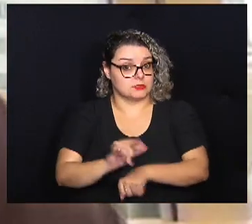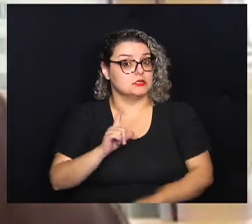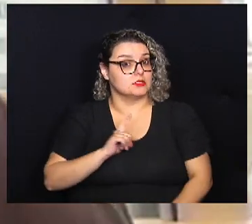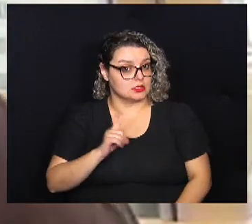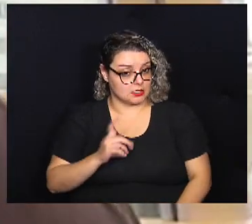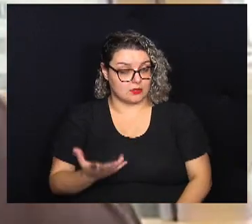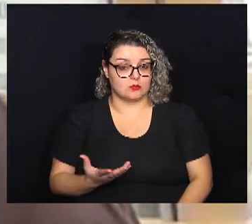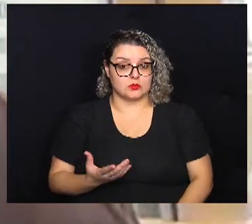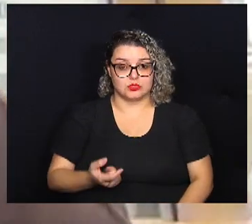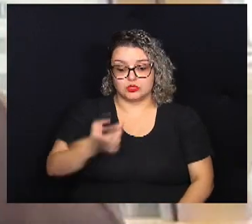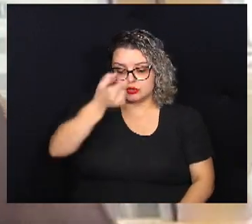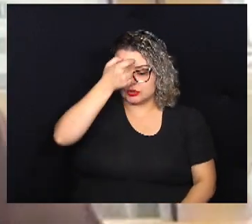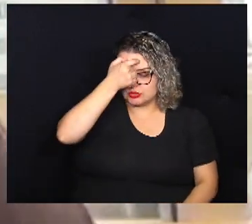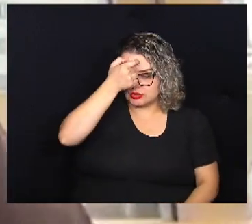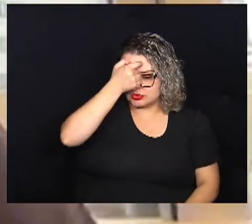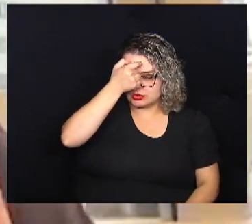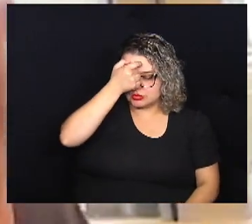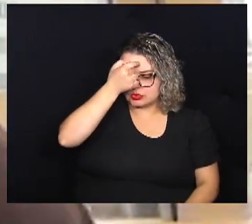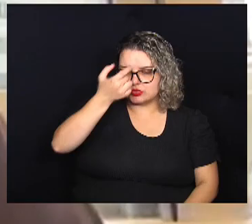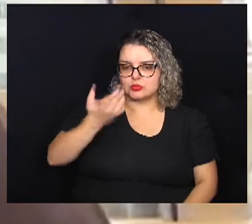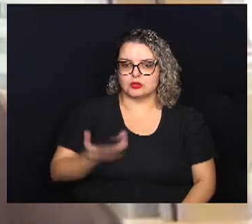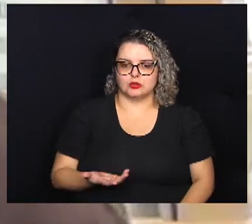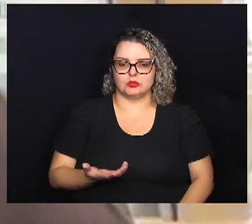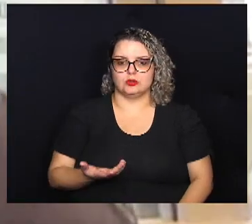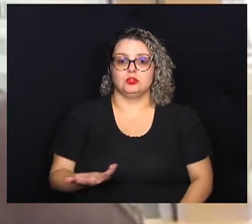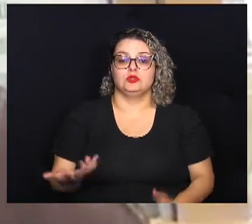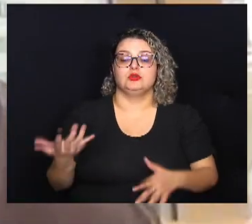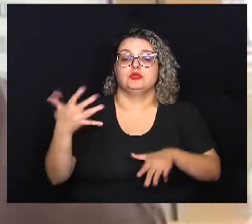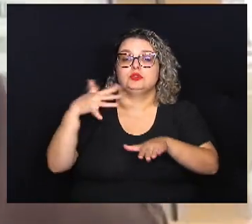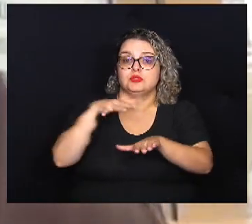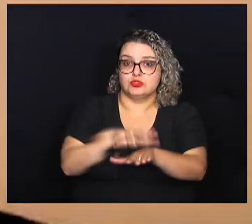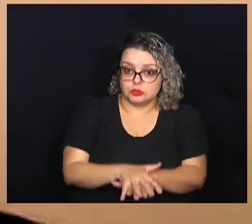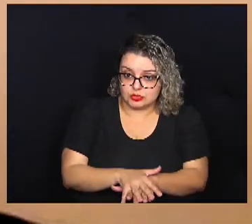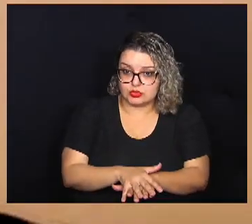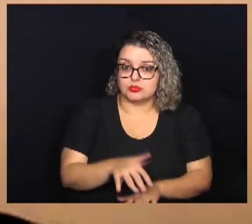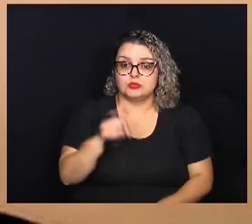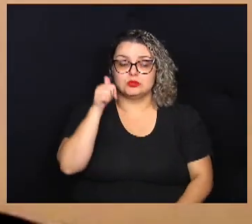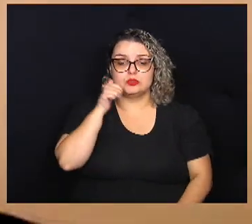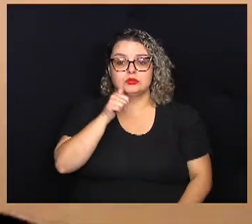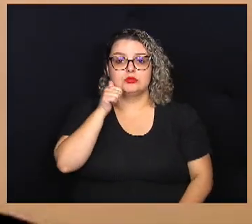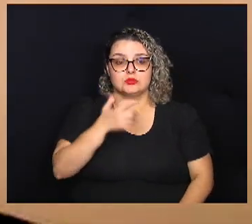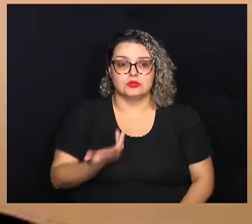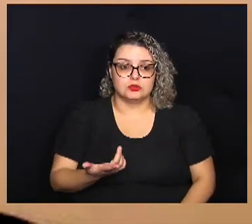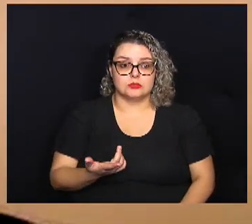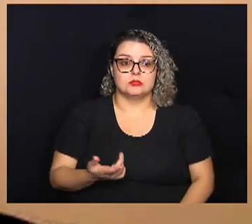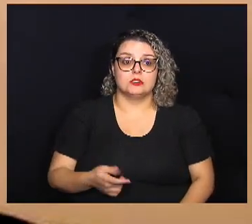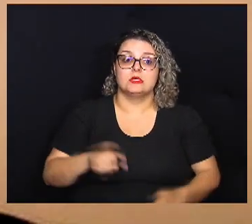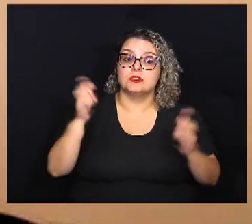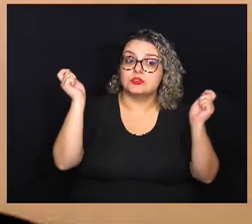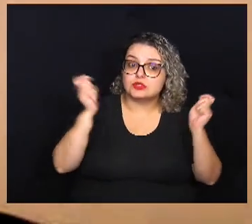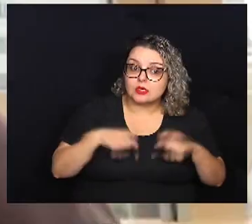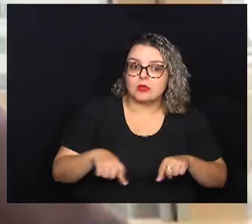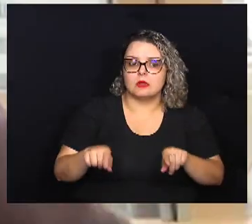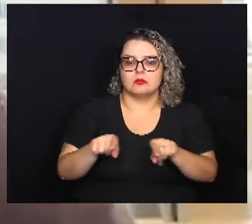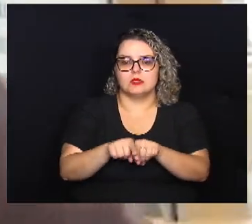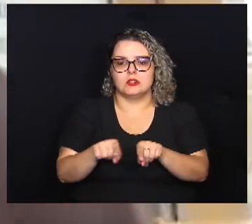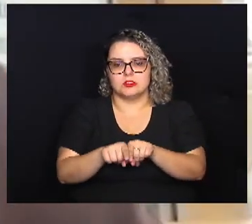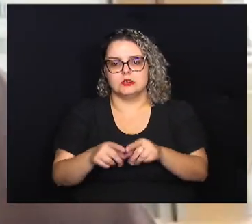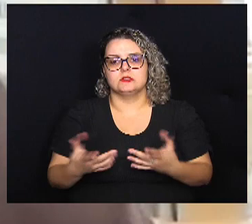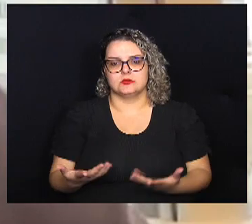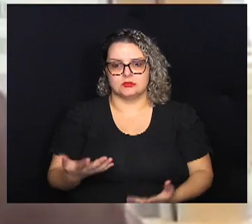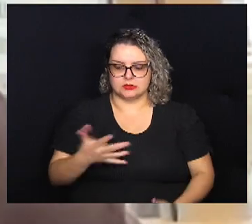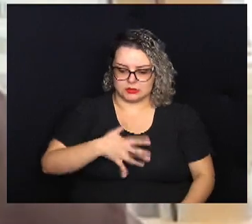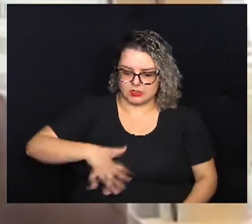de conscientização, de inclusão da mulher e de capacitação do mercado